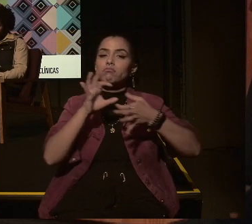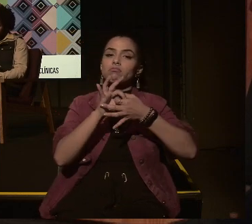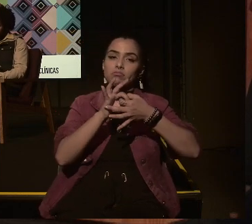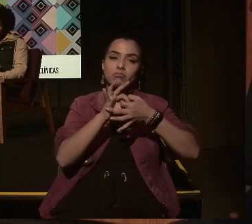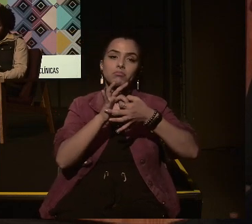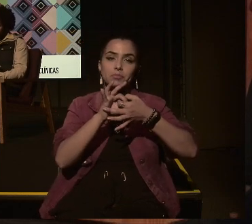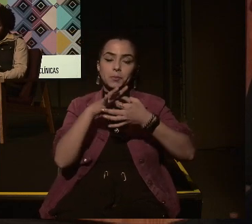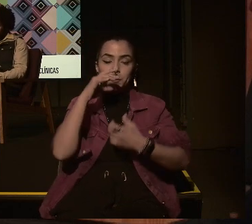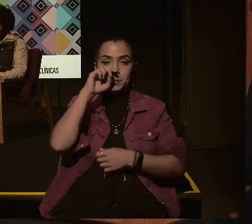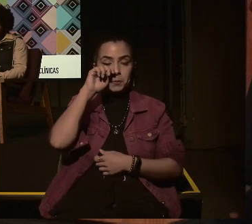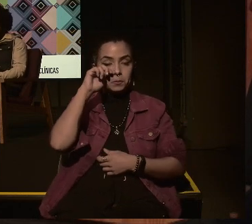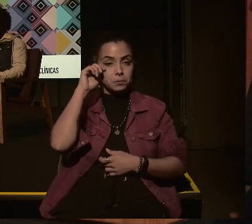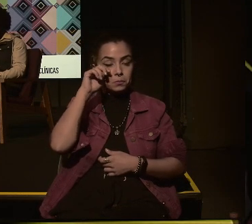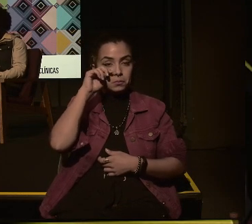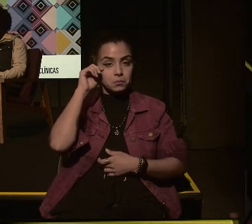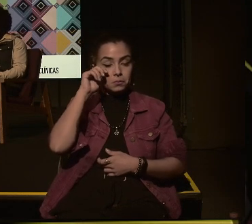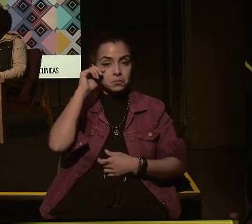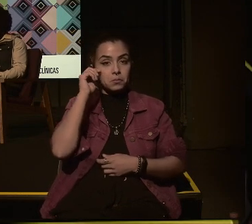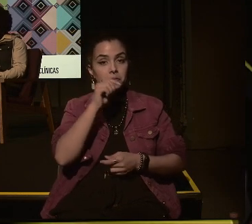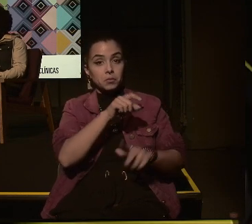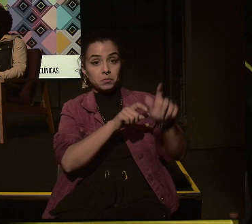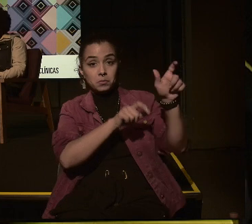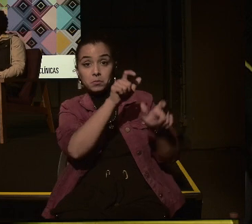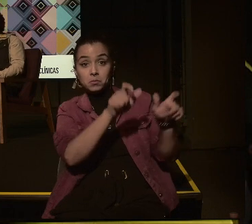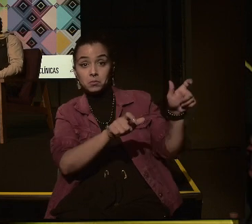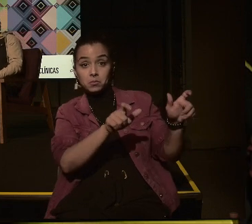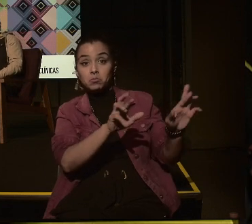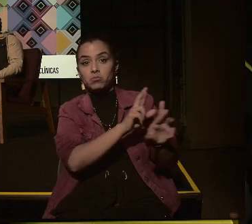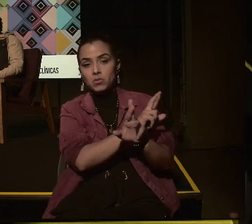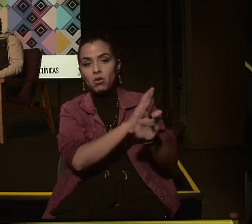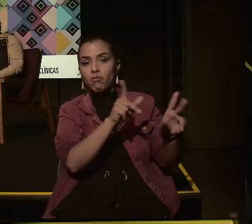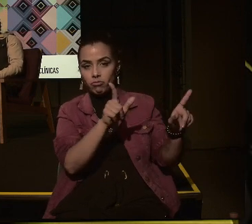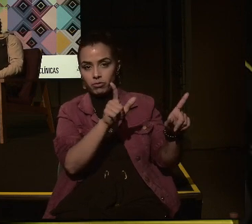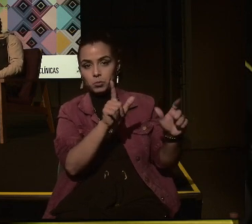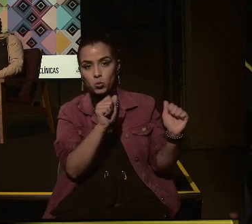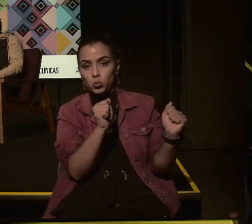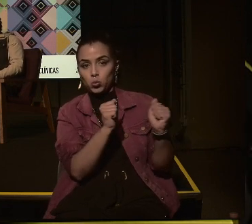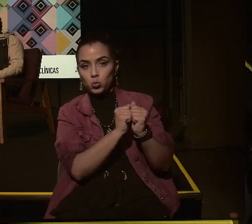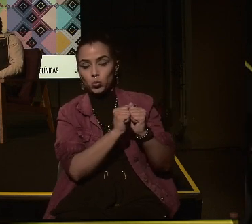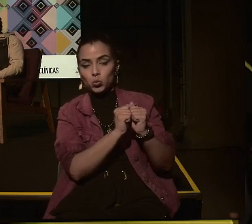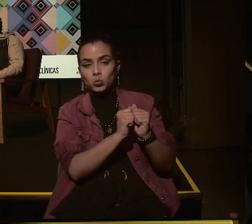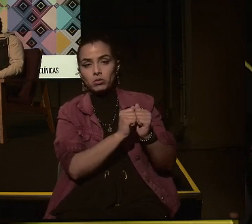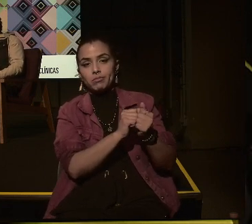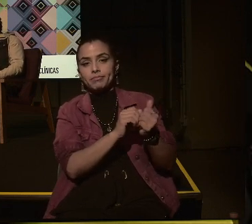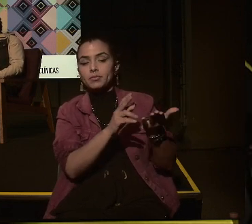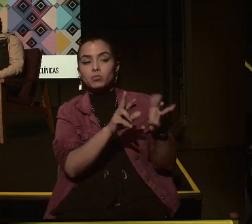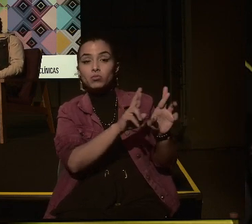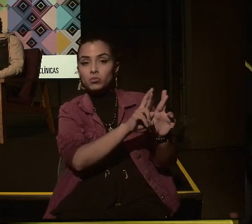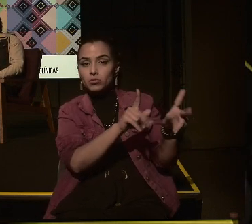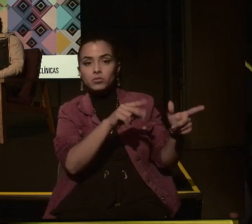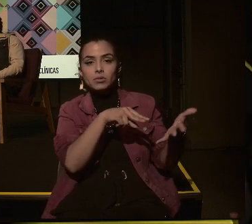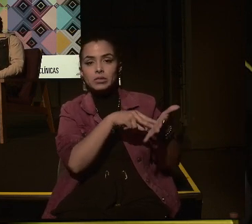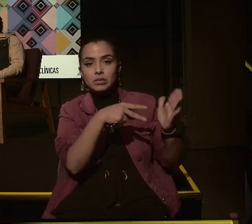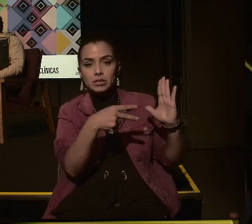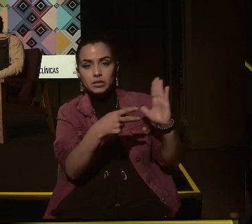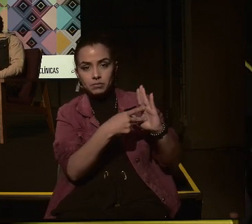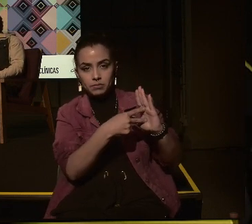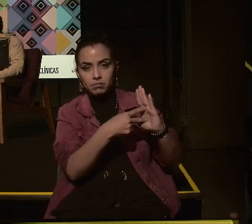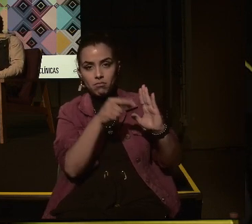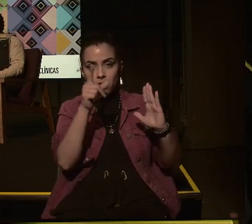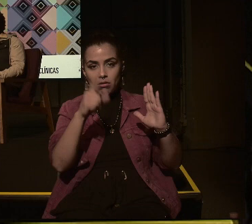diferente. Com a diferença. E aí, esse diferente não é mais o diferente